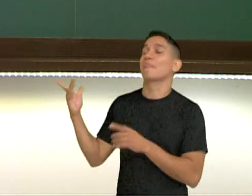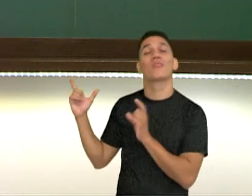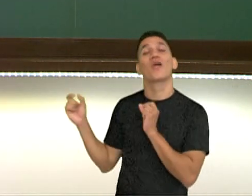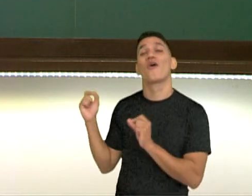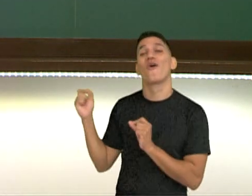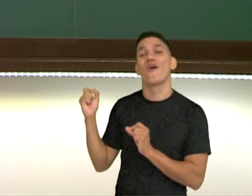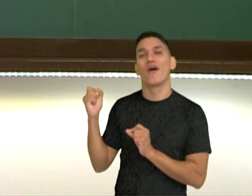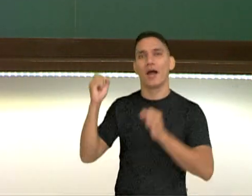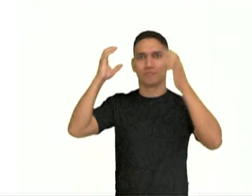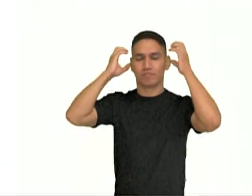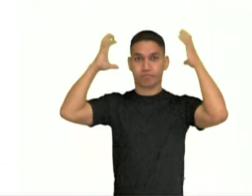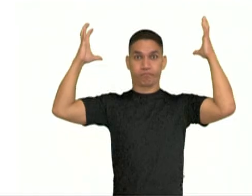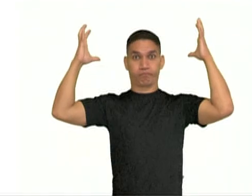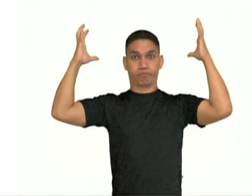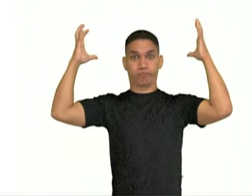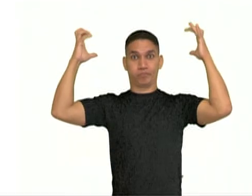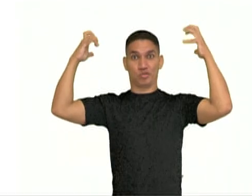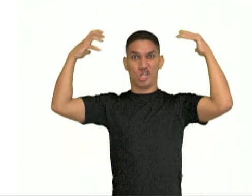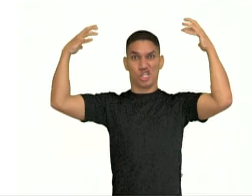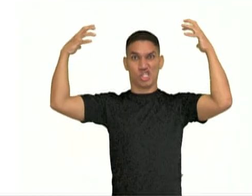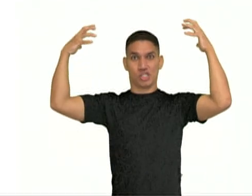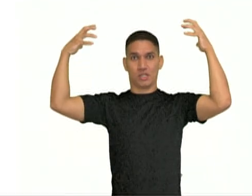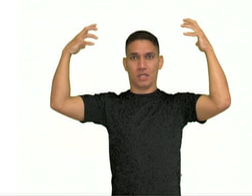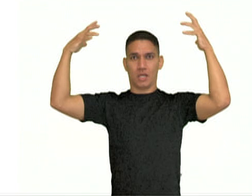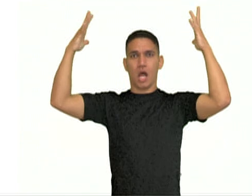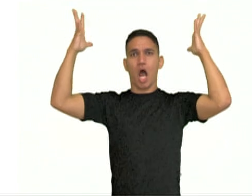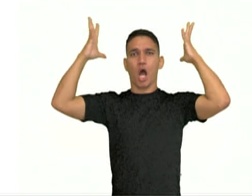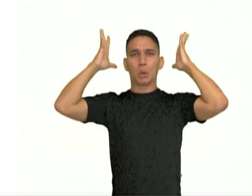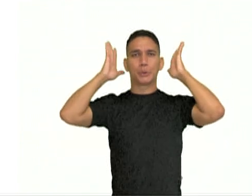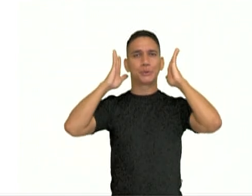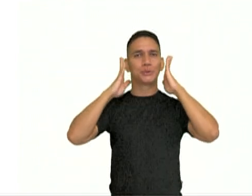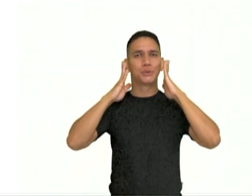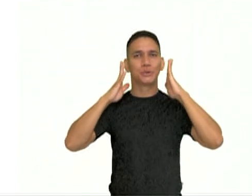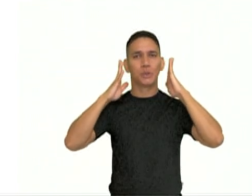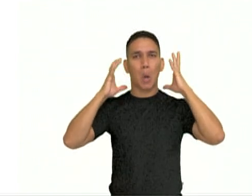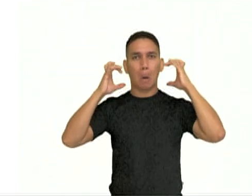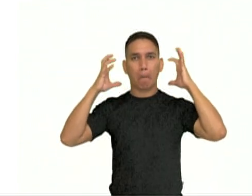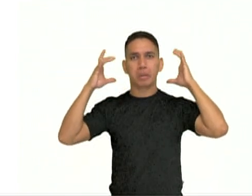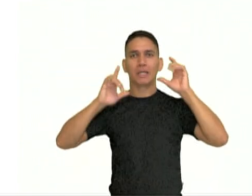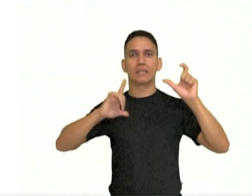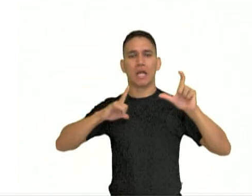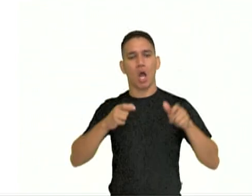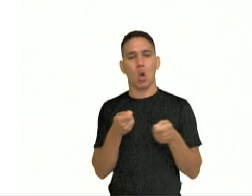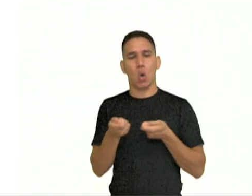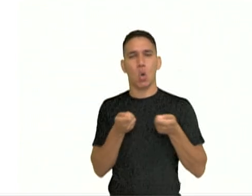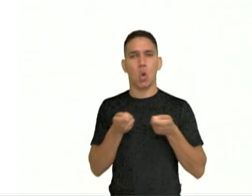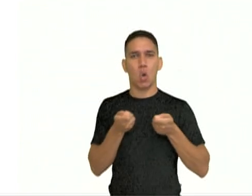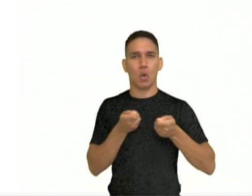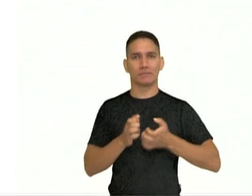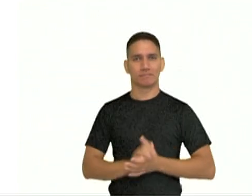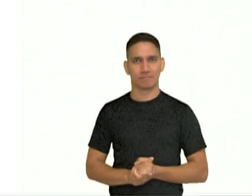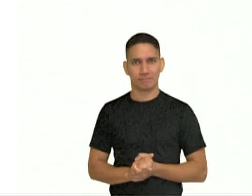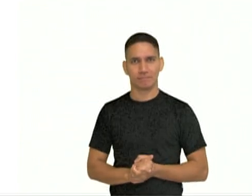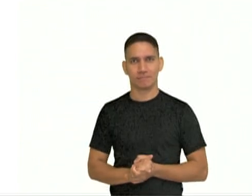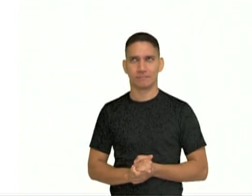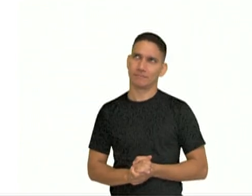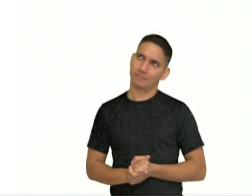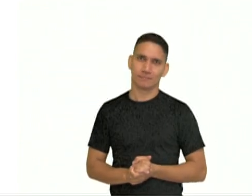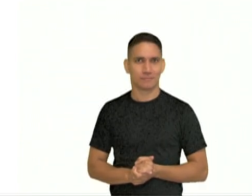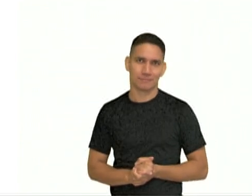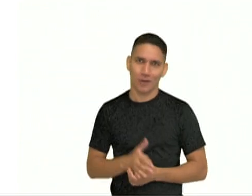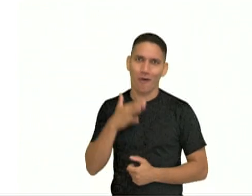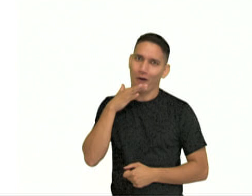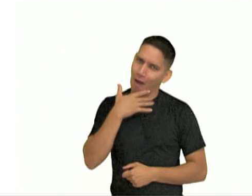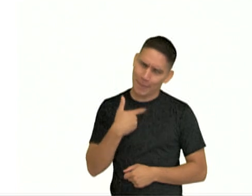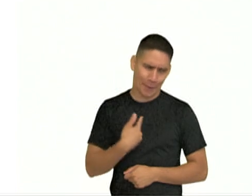Cabelo armado e com frizz. Seda anti-esponja. Cabelos com volumes controlados pelo frizz. Claro que eu não podia